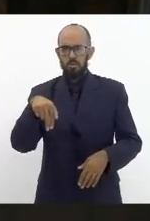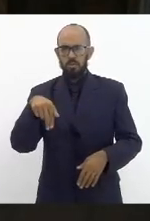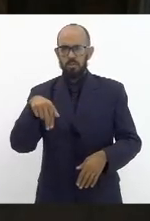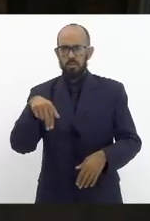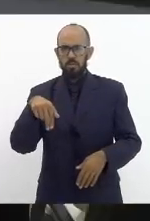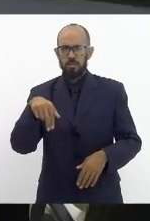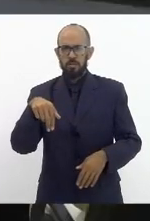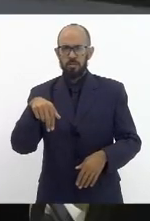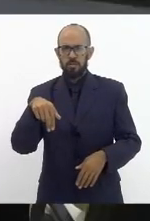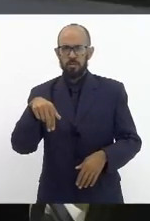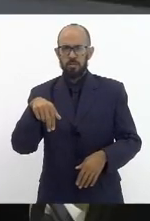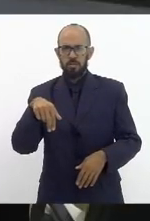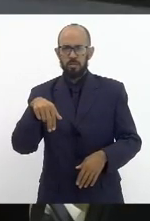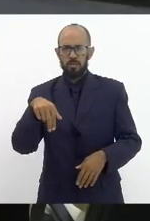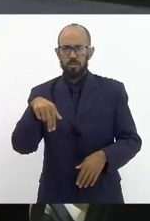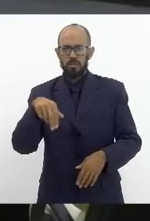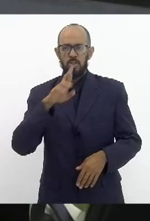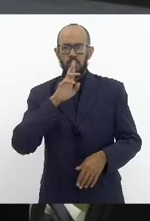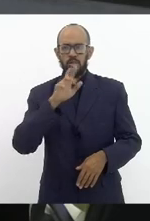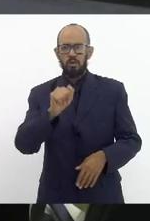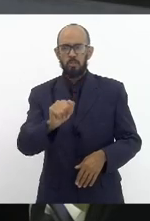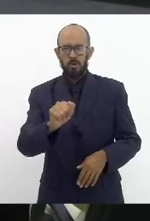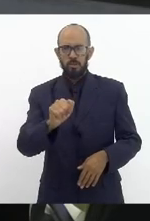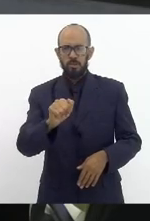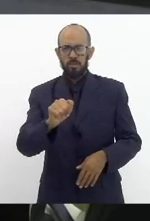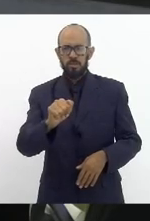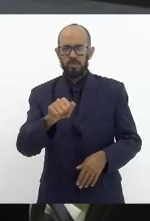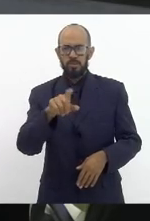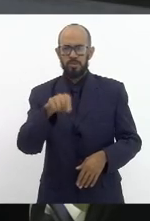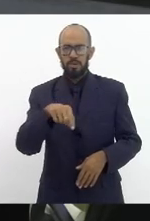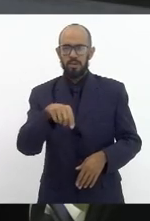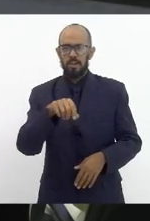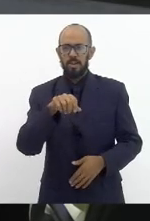Quem? O Amorim, que é a DOC. Né?